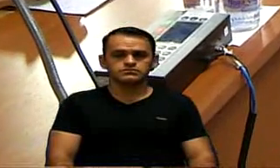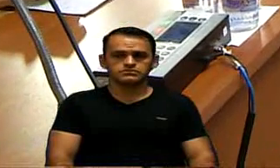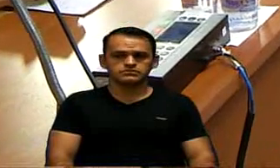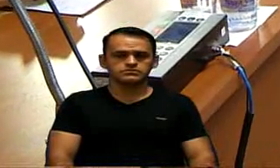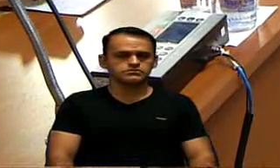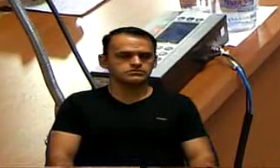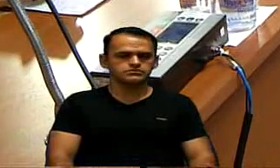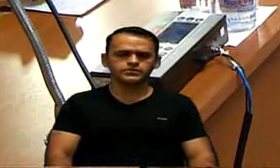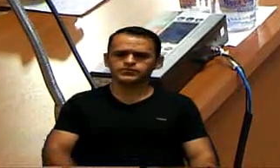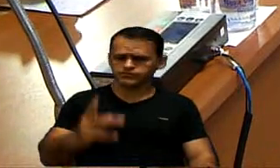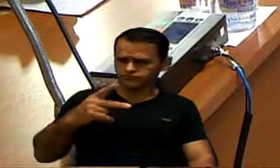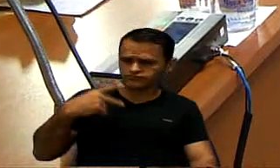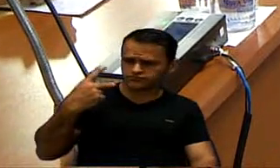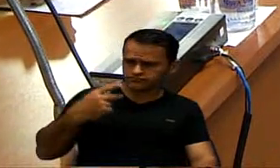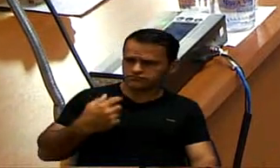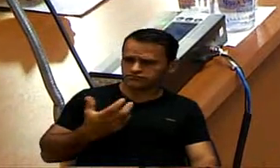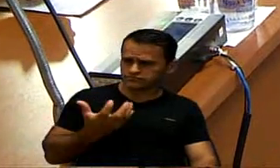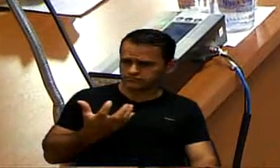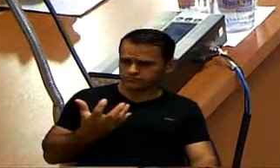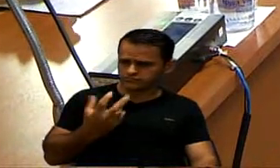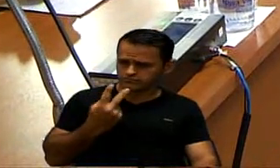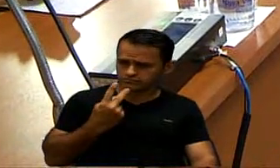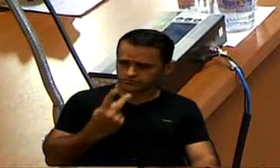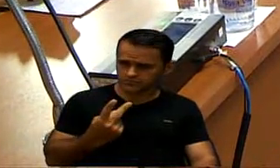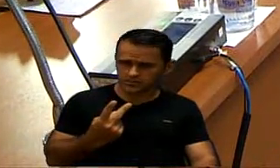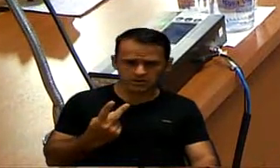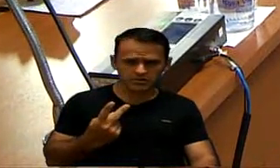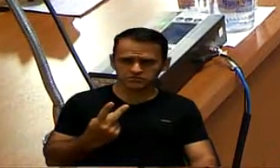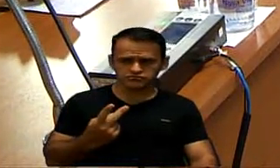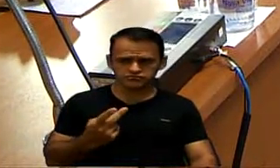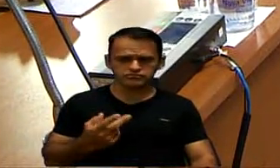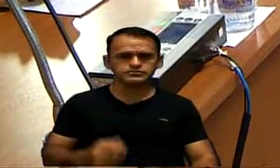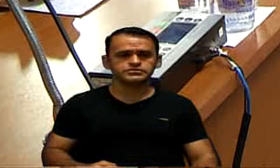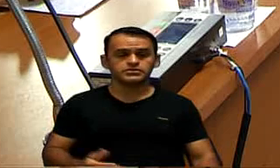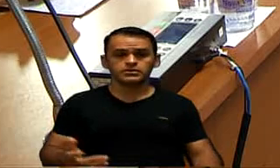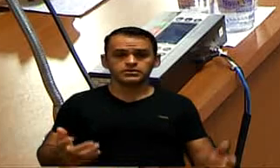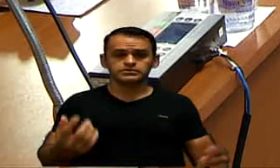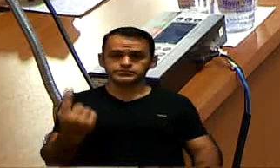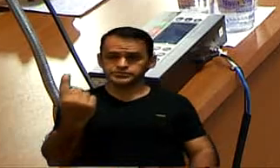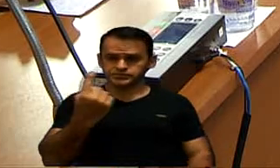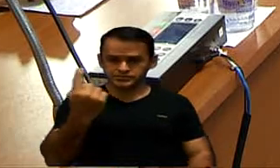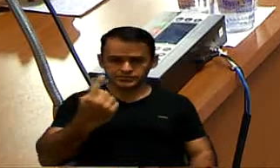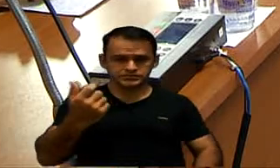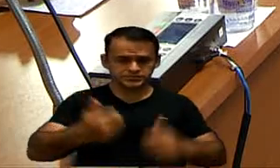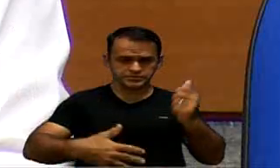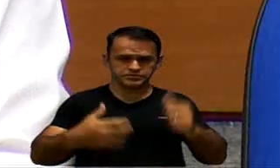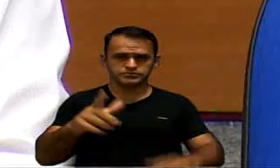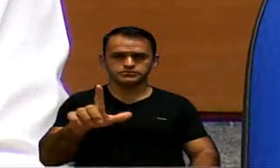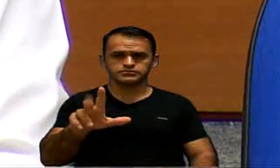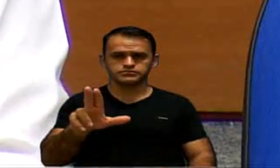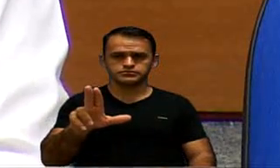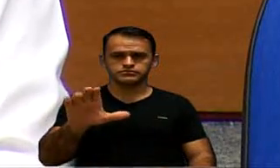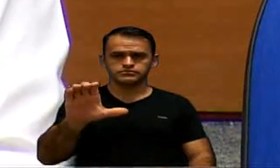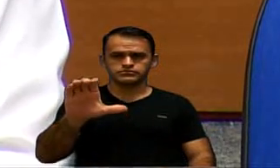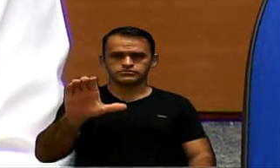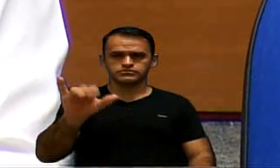Vereadora, quer fazer uma fala já? Posso passar? Então, a primeira saudação, vou pedir para a Luciana Leme.